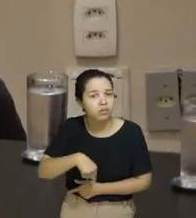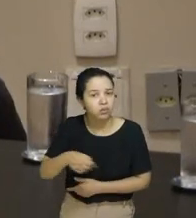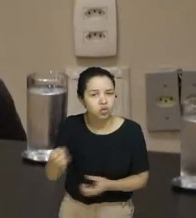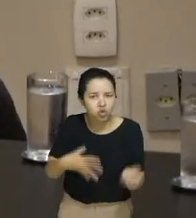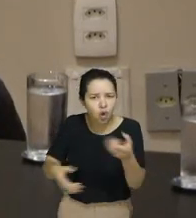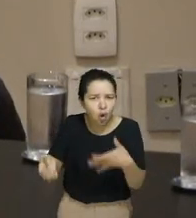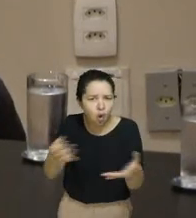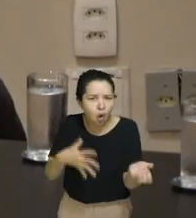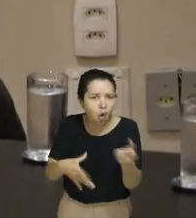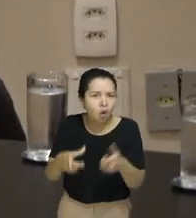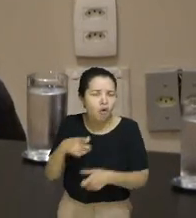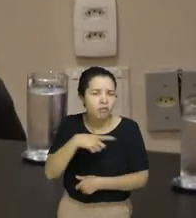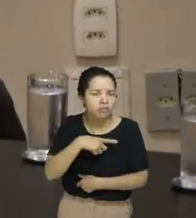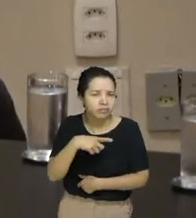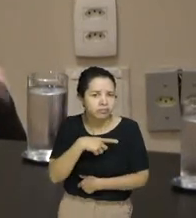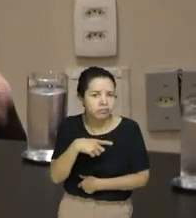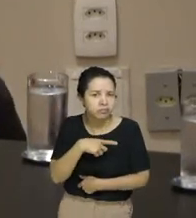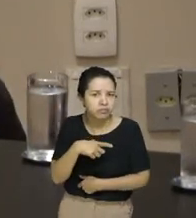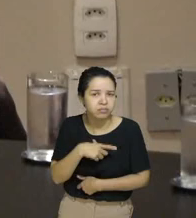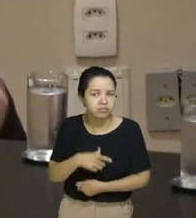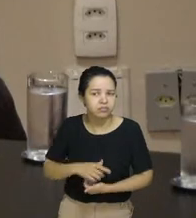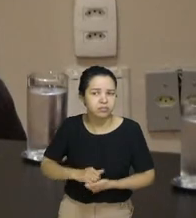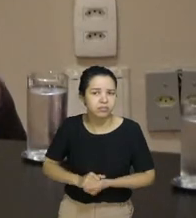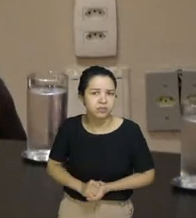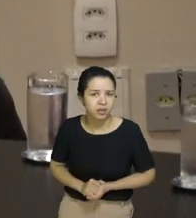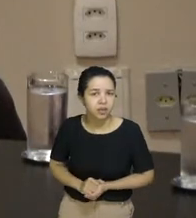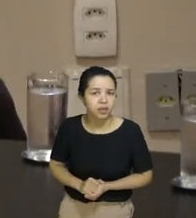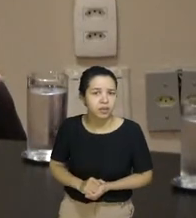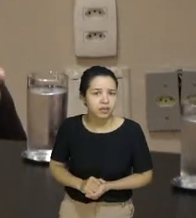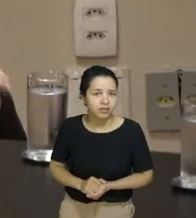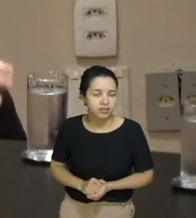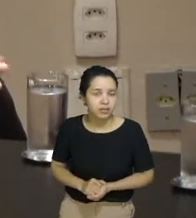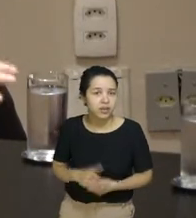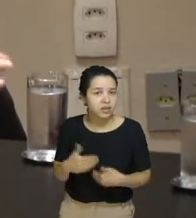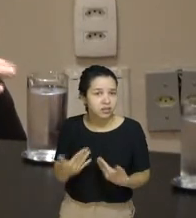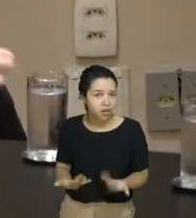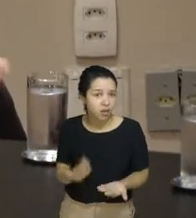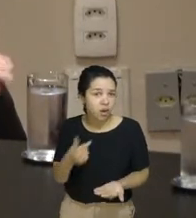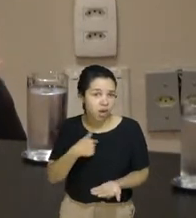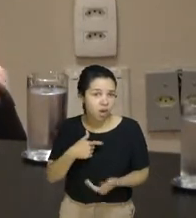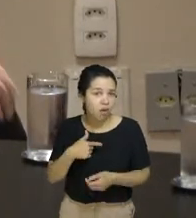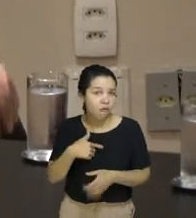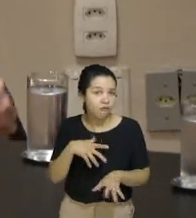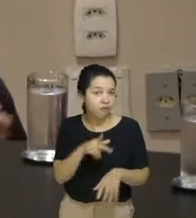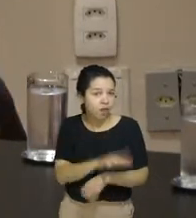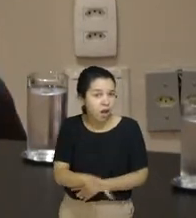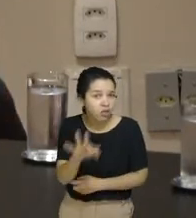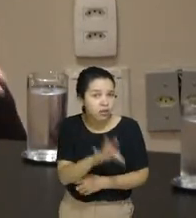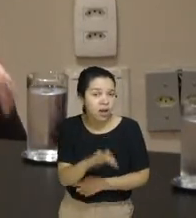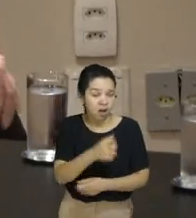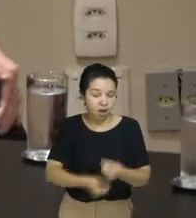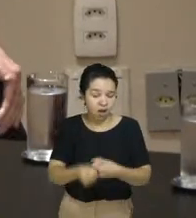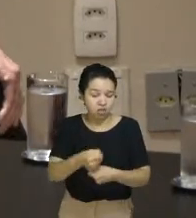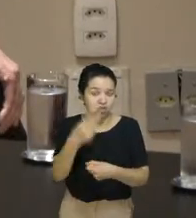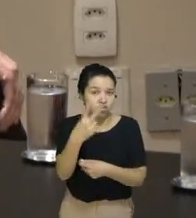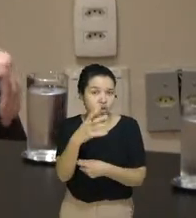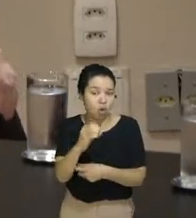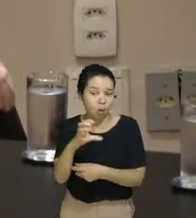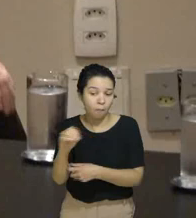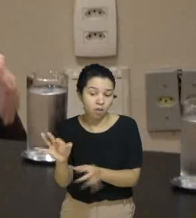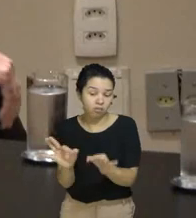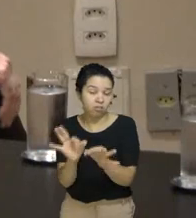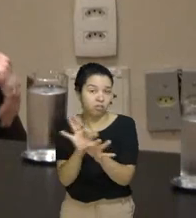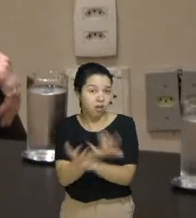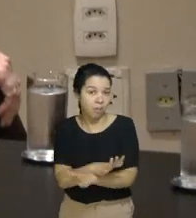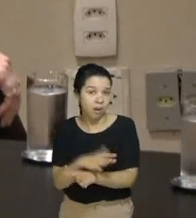né? Os transtornos de aprendizagem nos últimos 20 anos. Eu terminei a faculdade em 2000. De lá para cá,